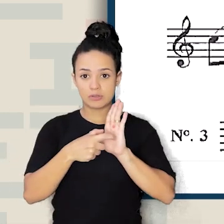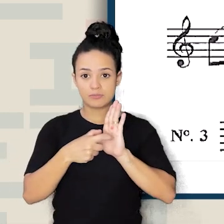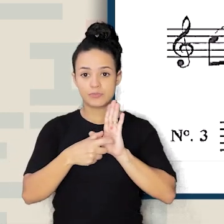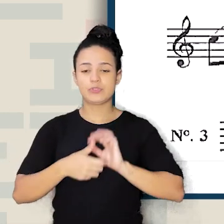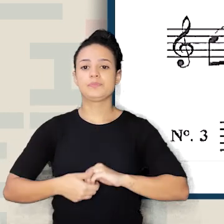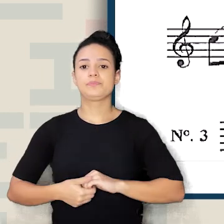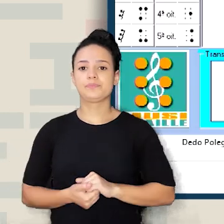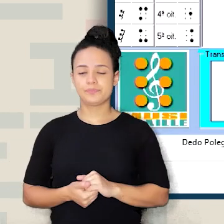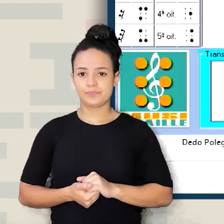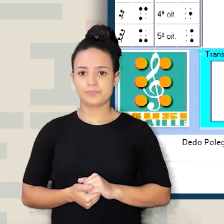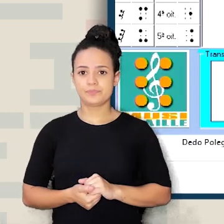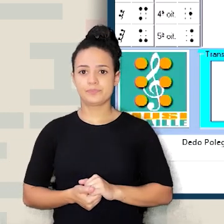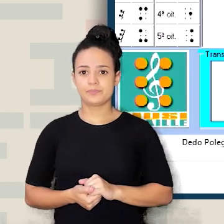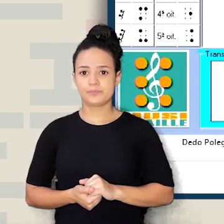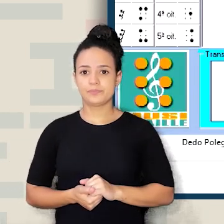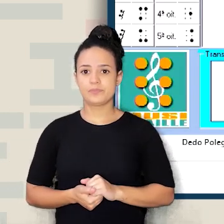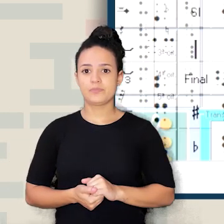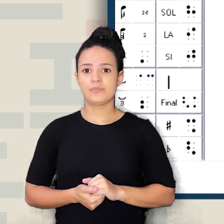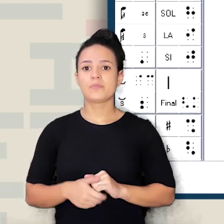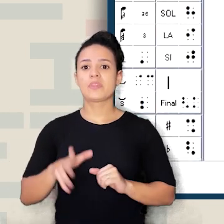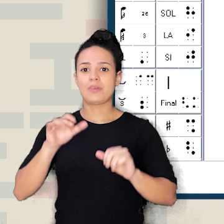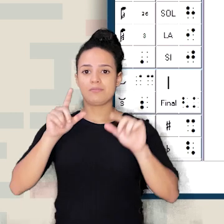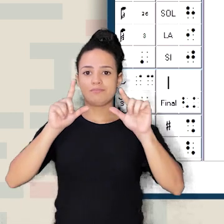Vou abrir aqui o Muse Braille.